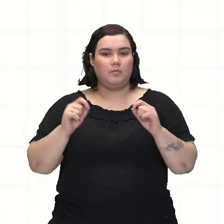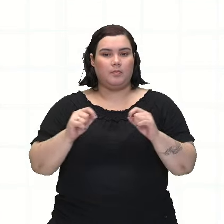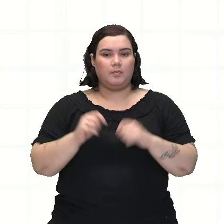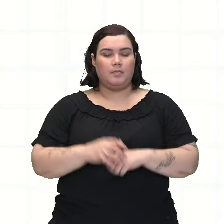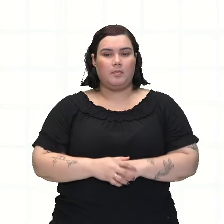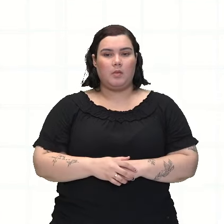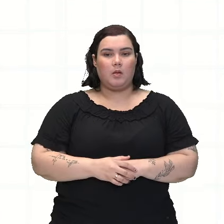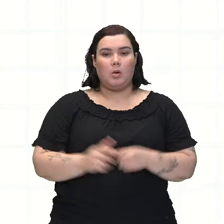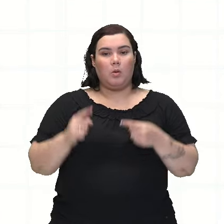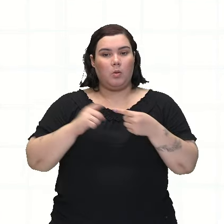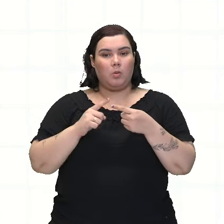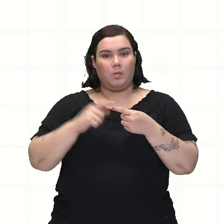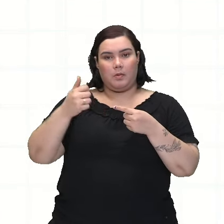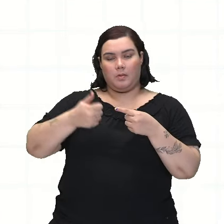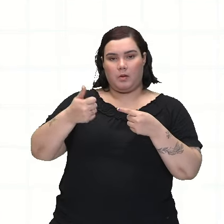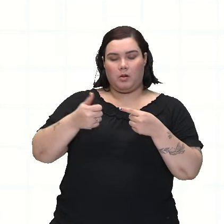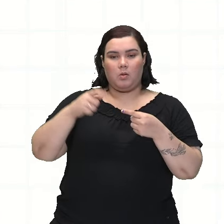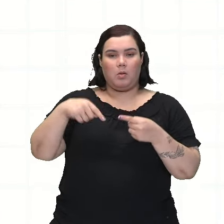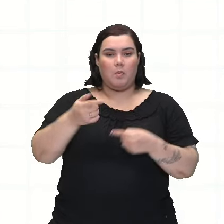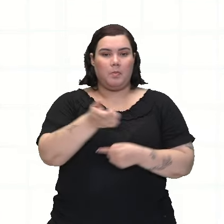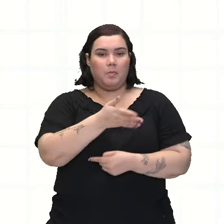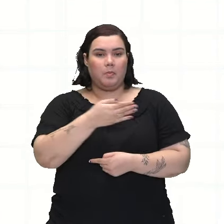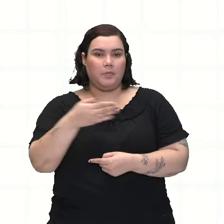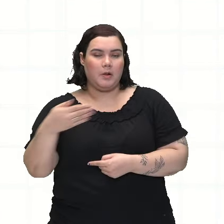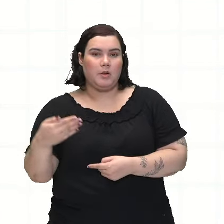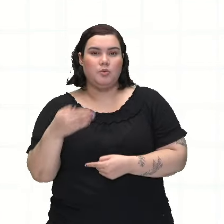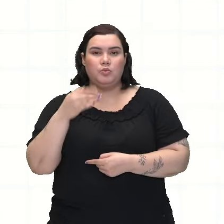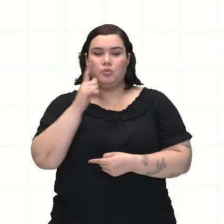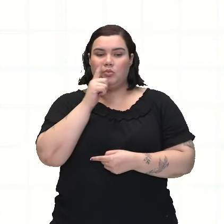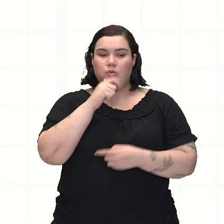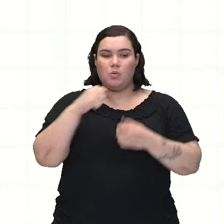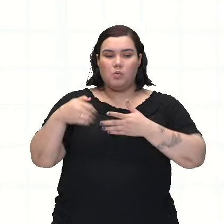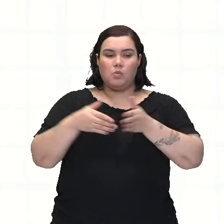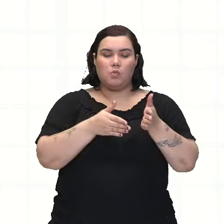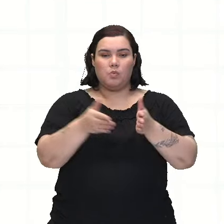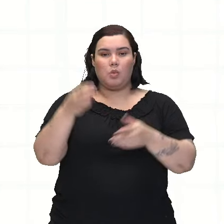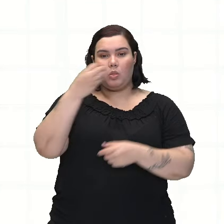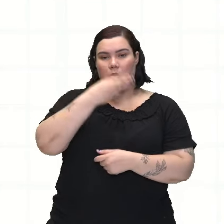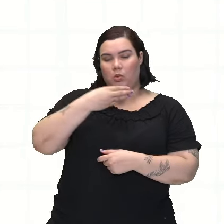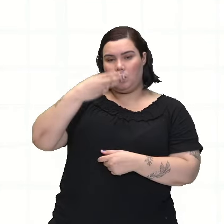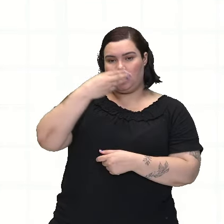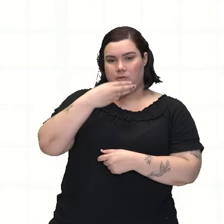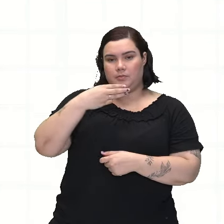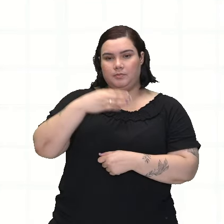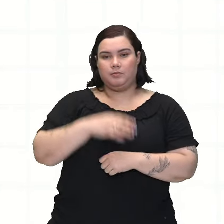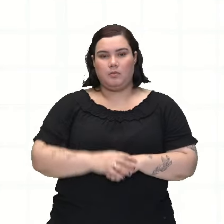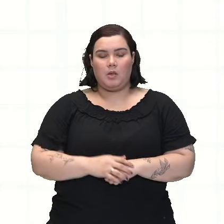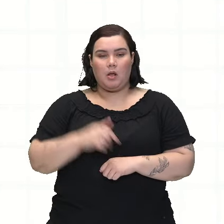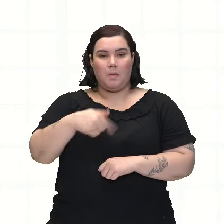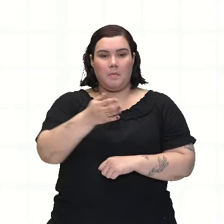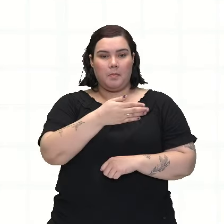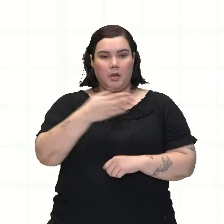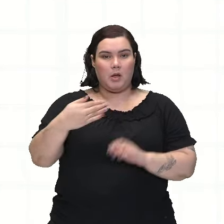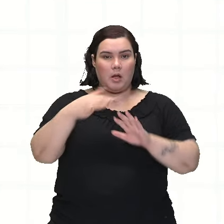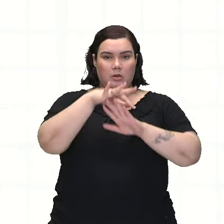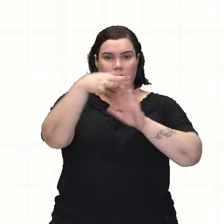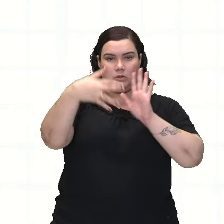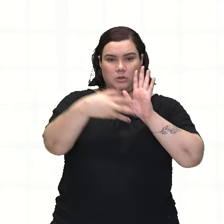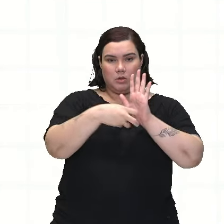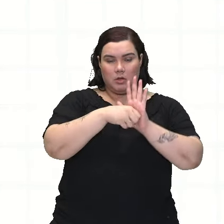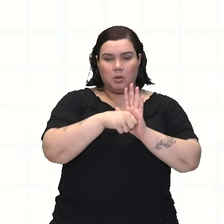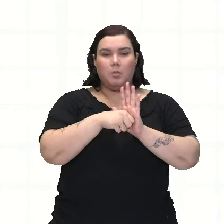O primeiro é um peixe de água doce. Ele é não apenas um símbolo da